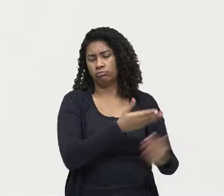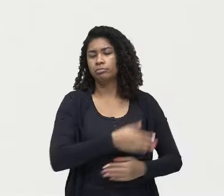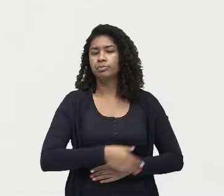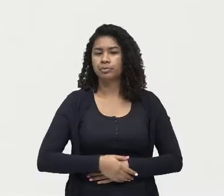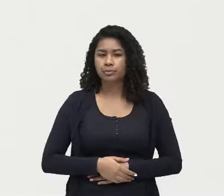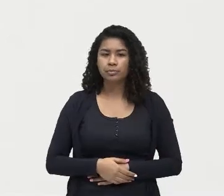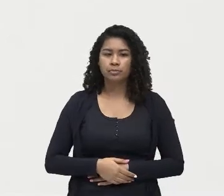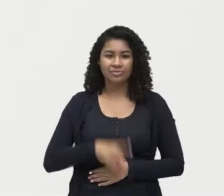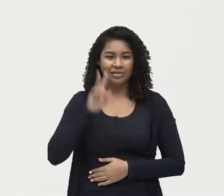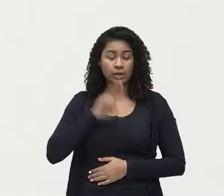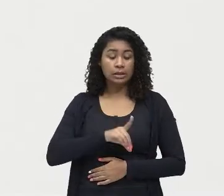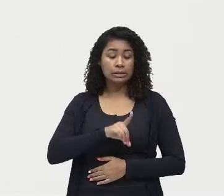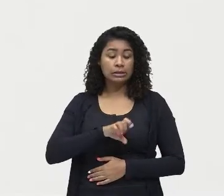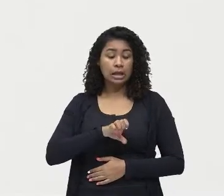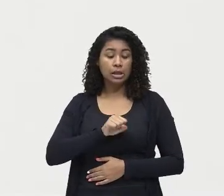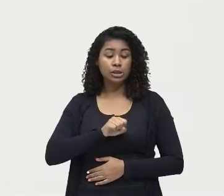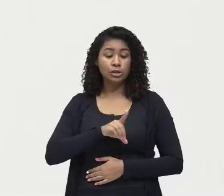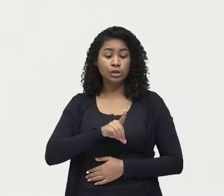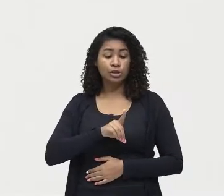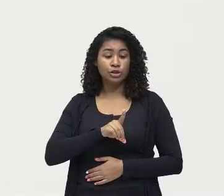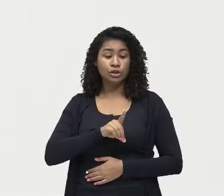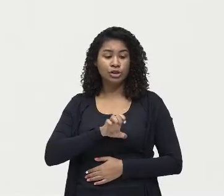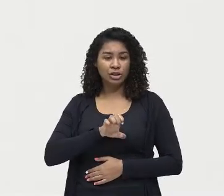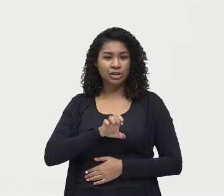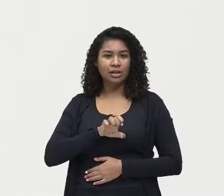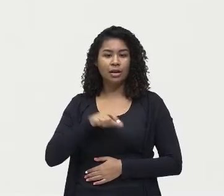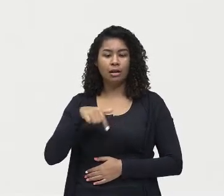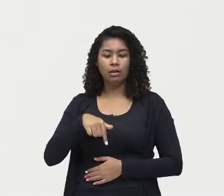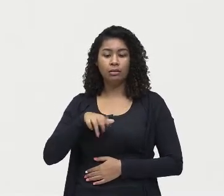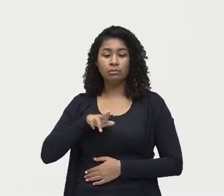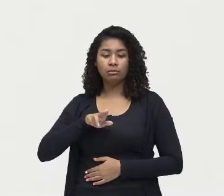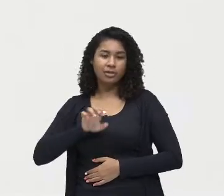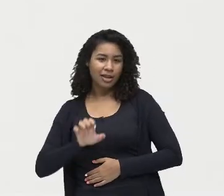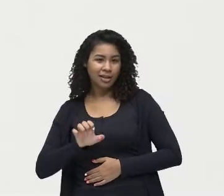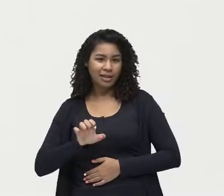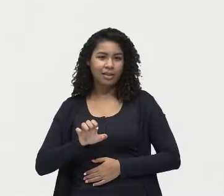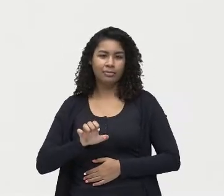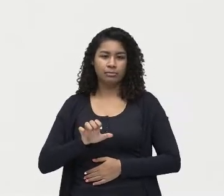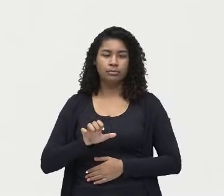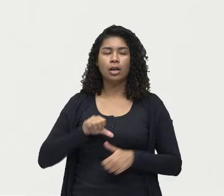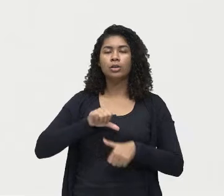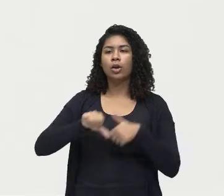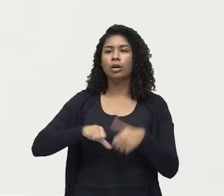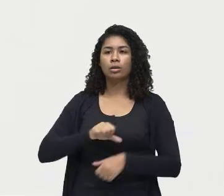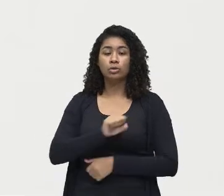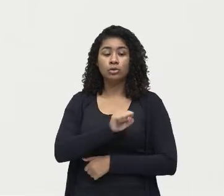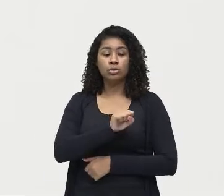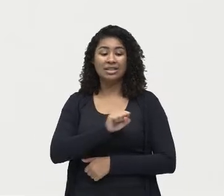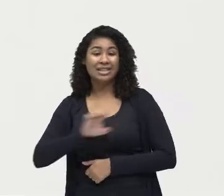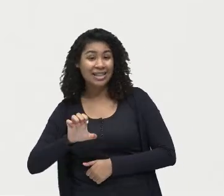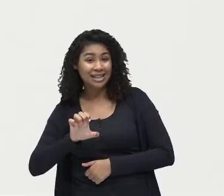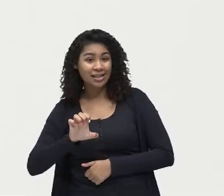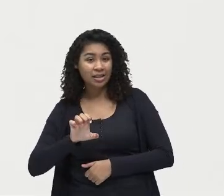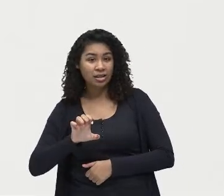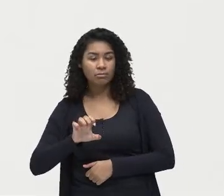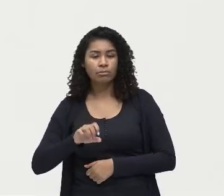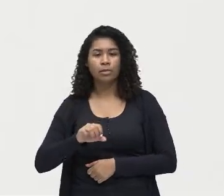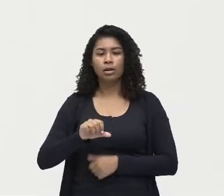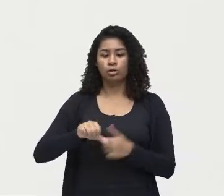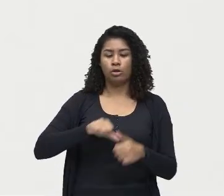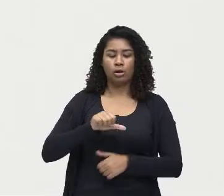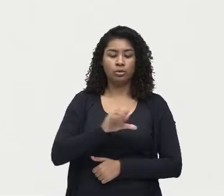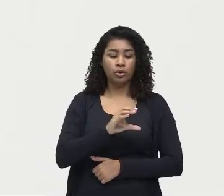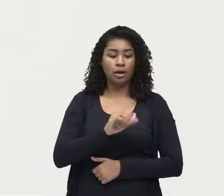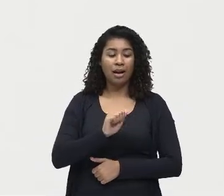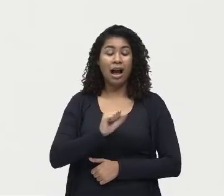alguma coisa me aconteça, informem a família. Se alguma coisa me acontecer, informem a família.